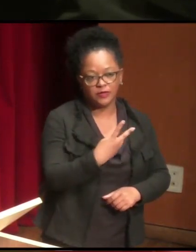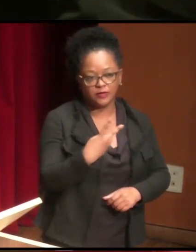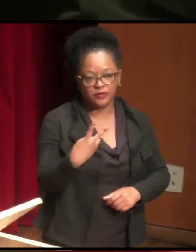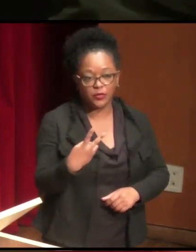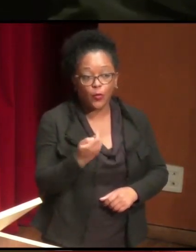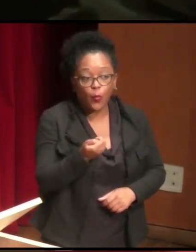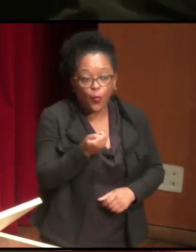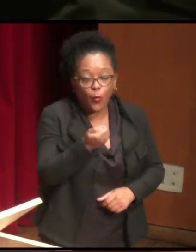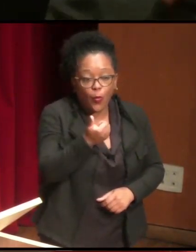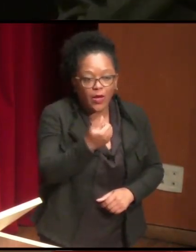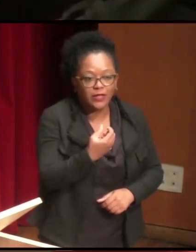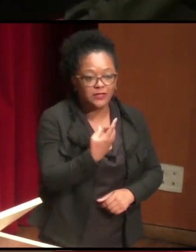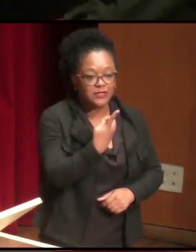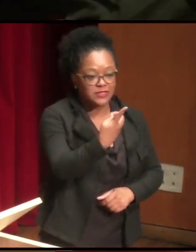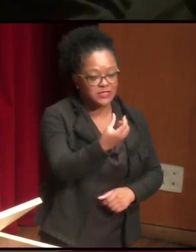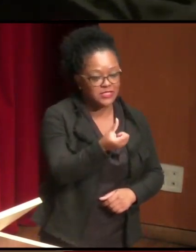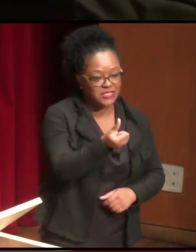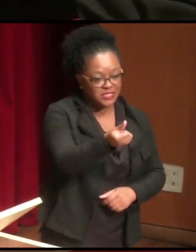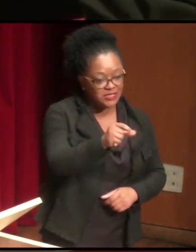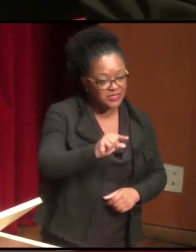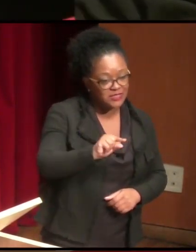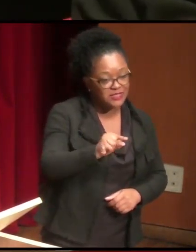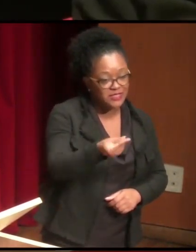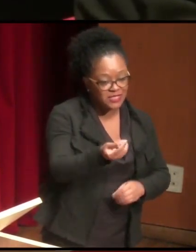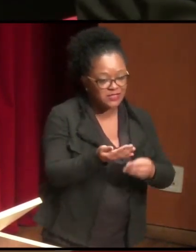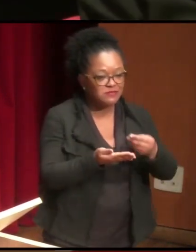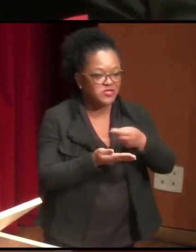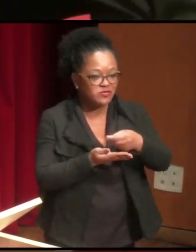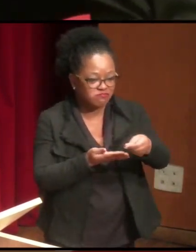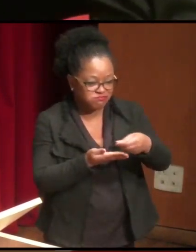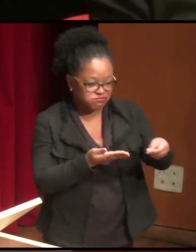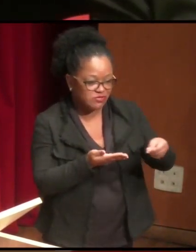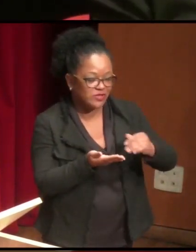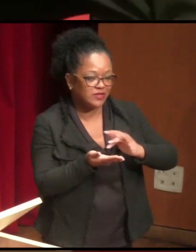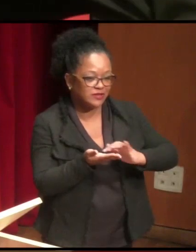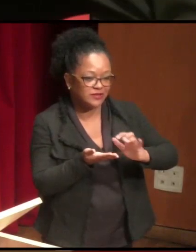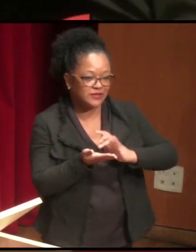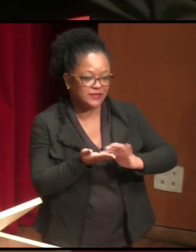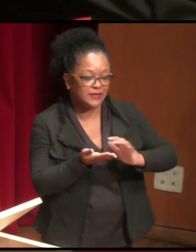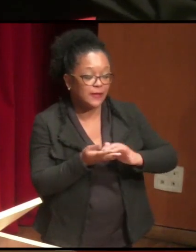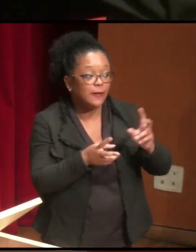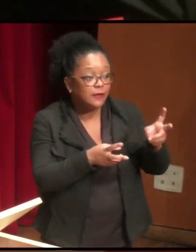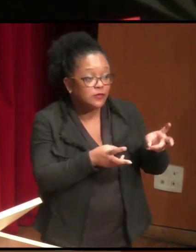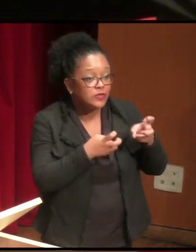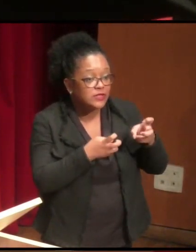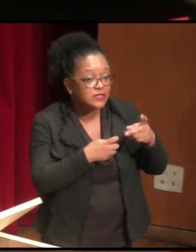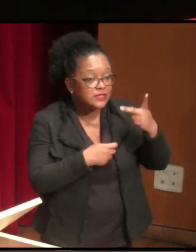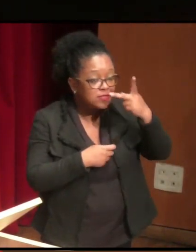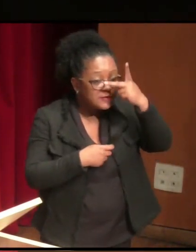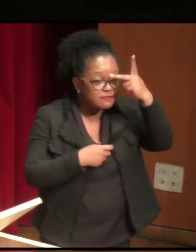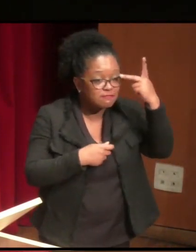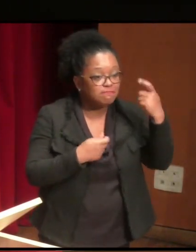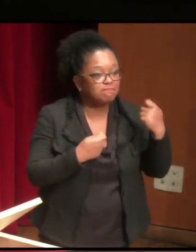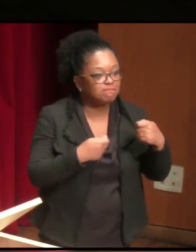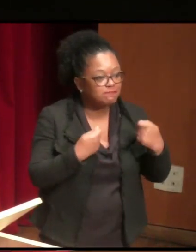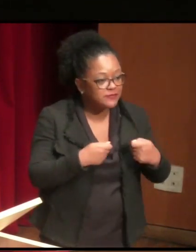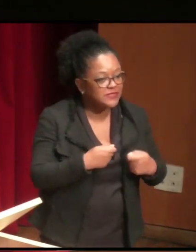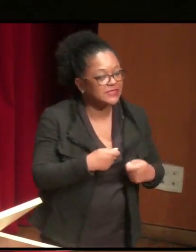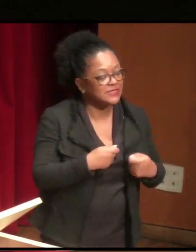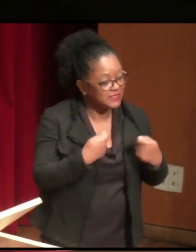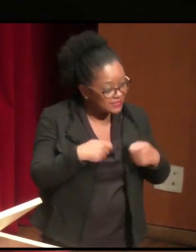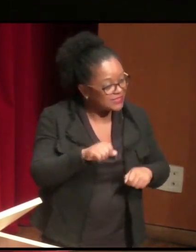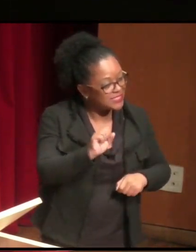a quase 16 mil publicações em Braille. Veja, as pessoas estão precisando da palavra em Braille ou não?